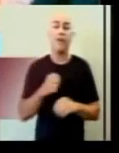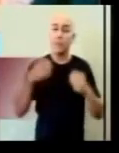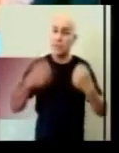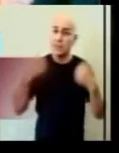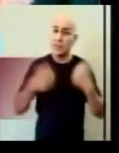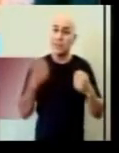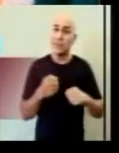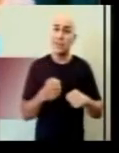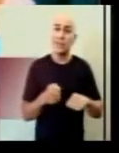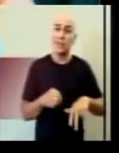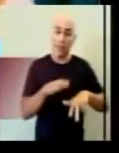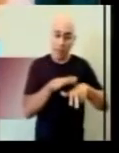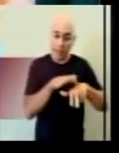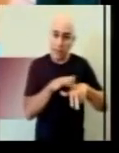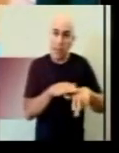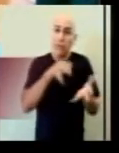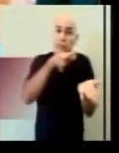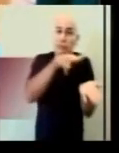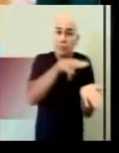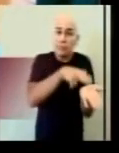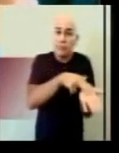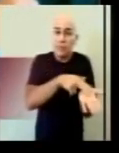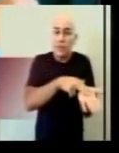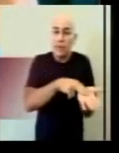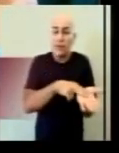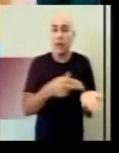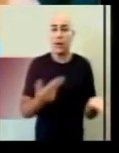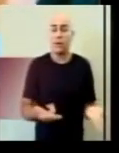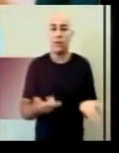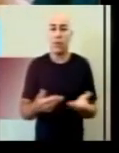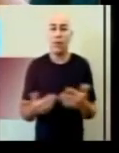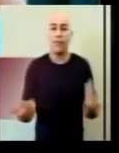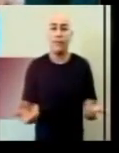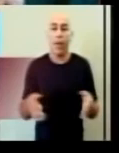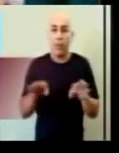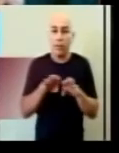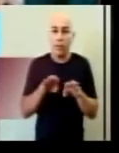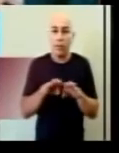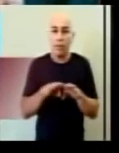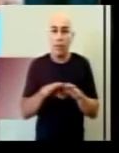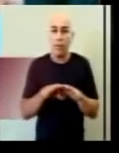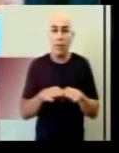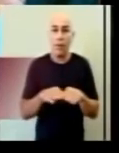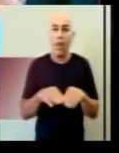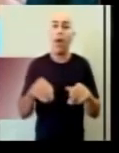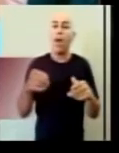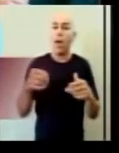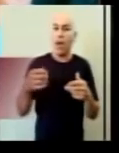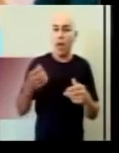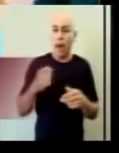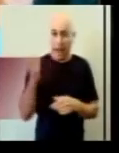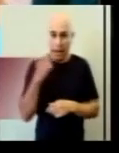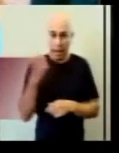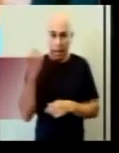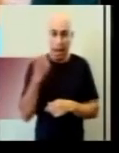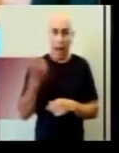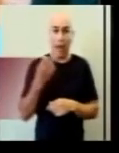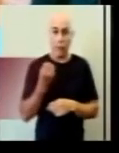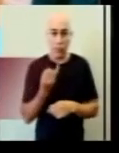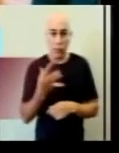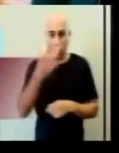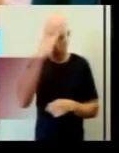internados, né? Como você vê, também, mesmo os casos graves, nós estamos